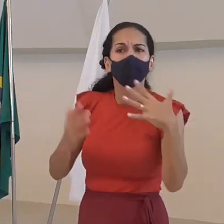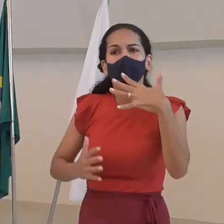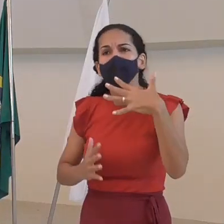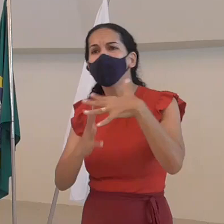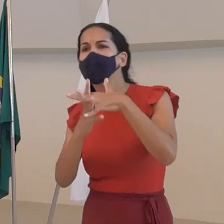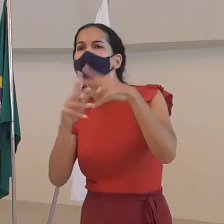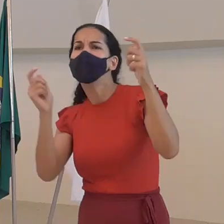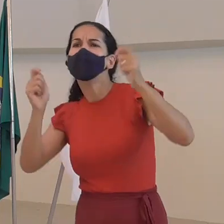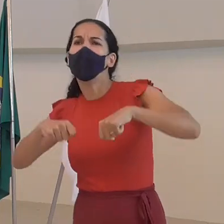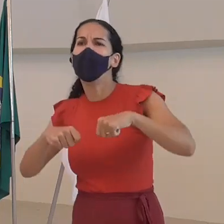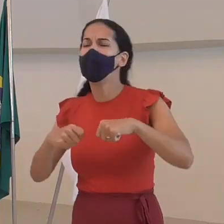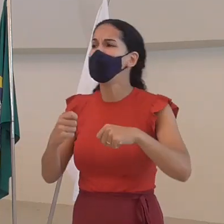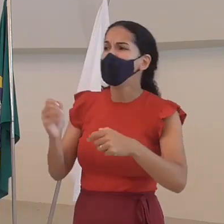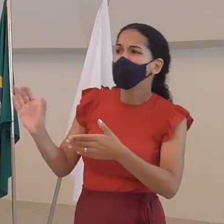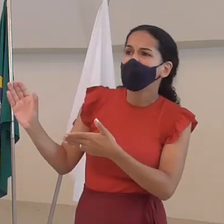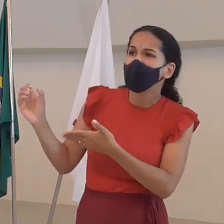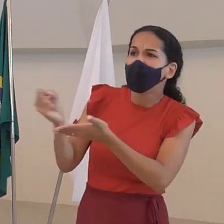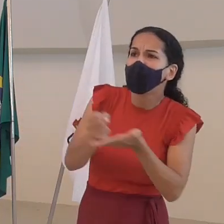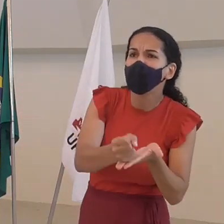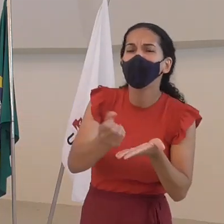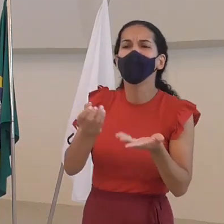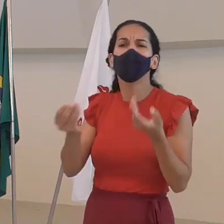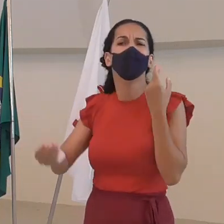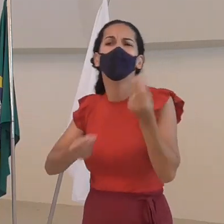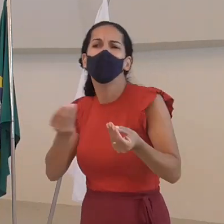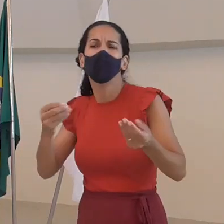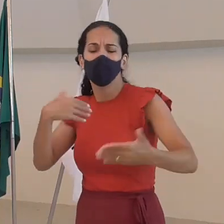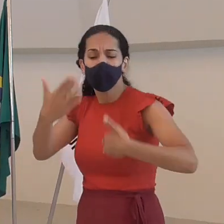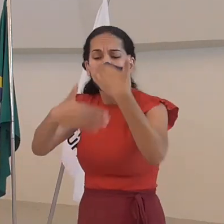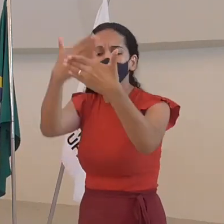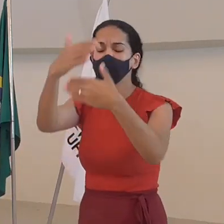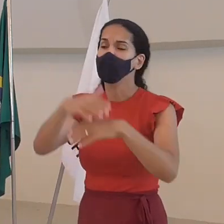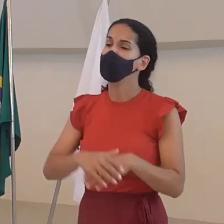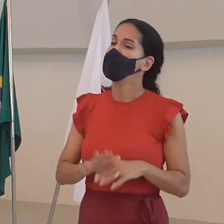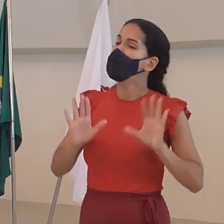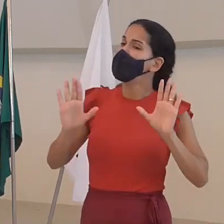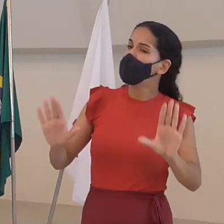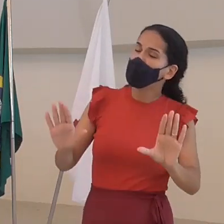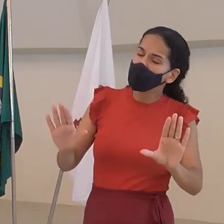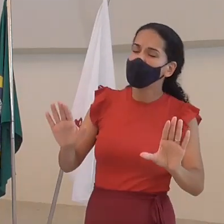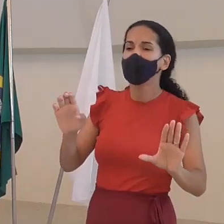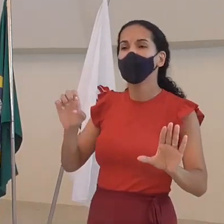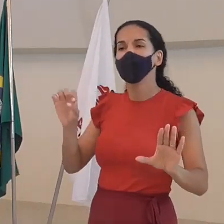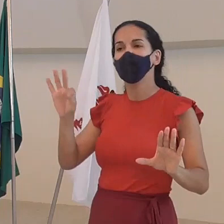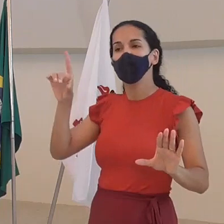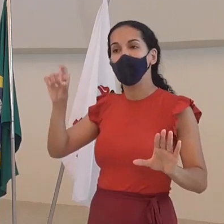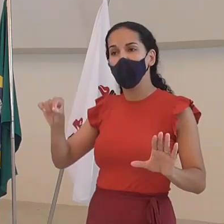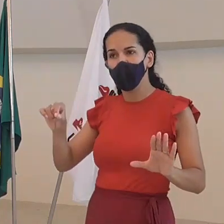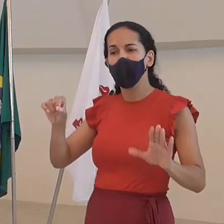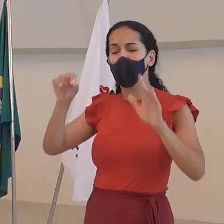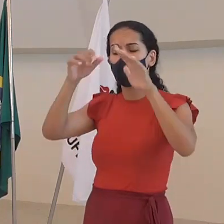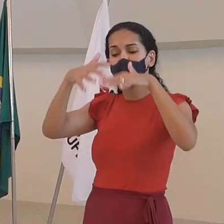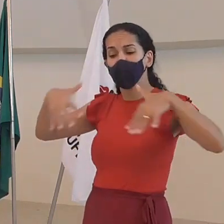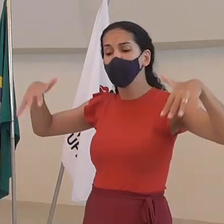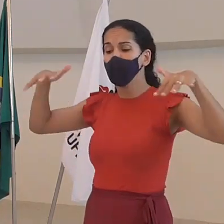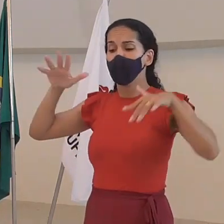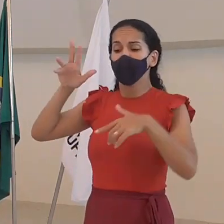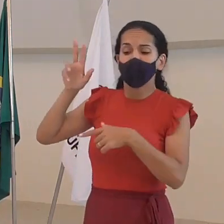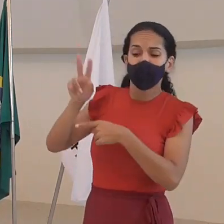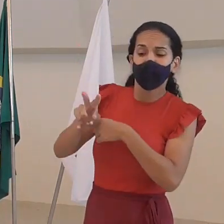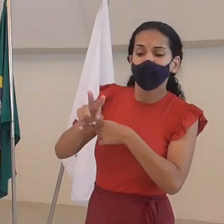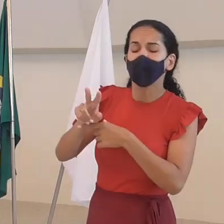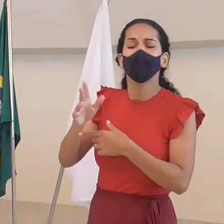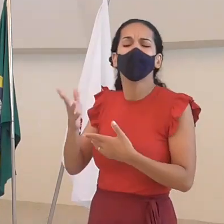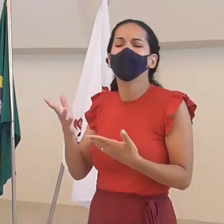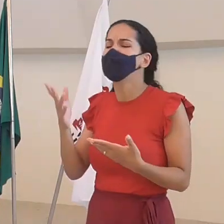forma sustentável. O Estado apresenta-se ineficiente diante dos seus